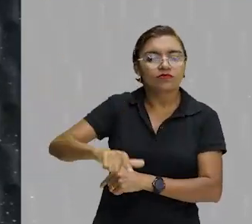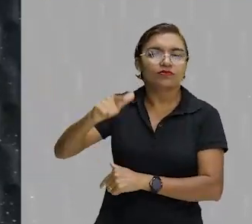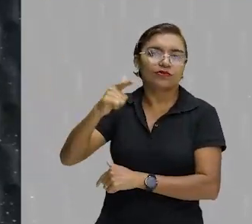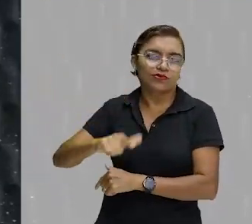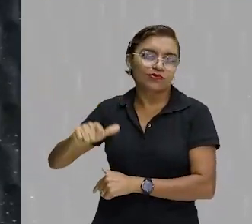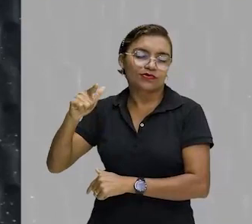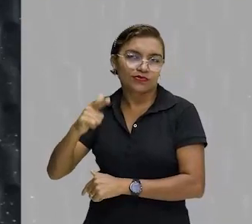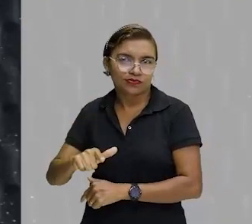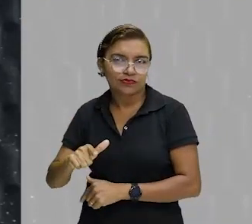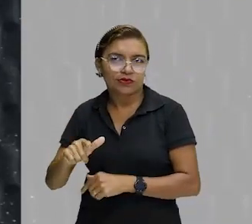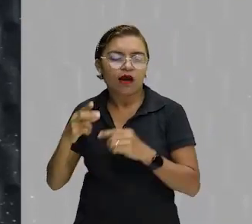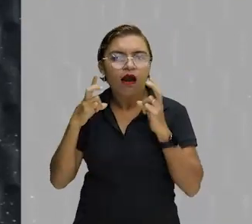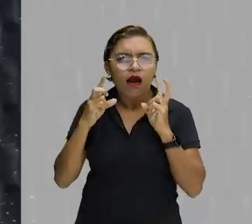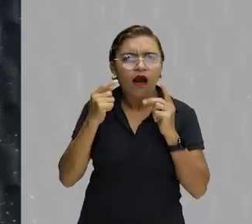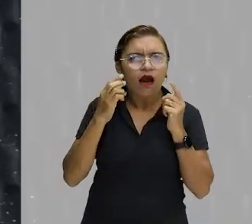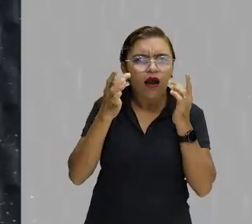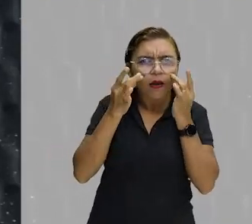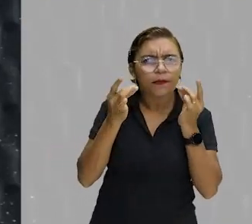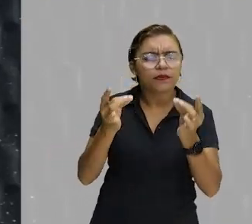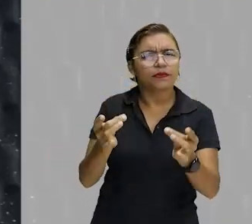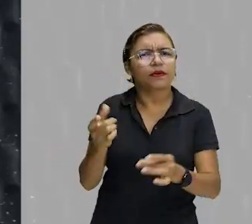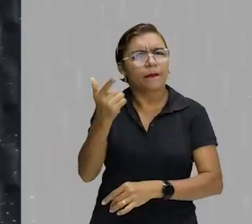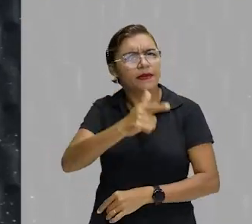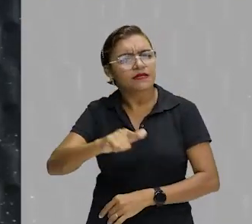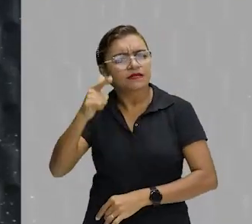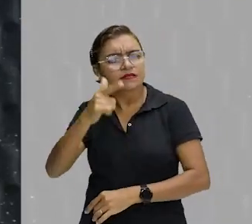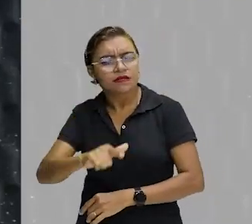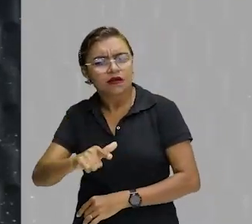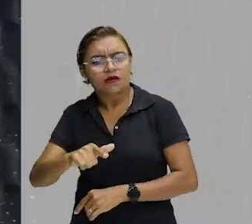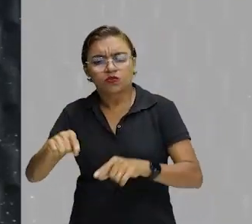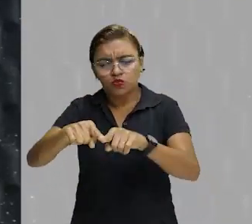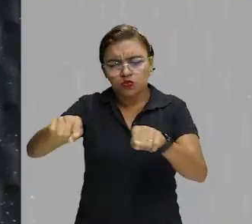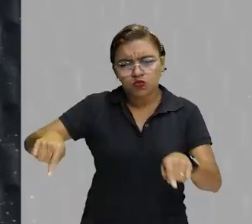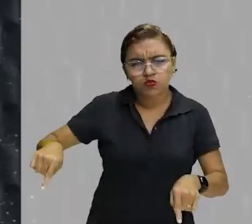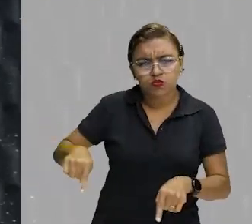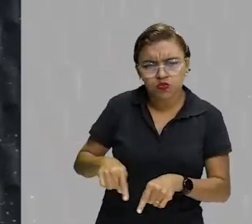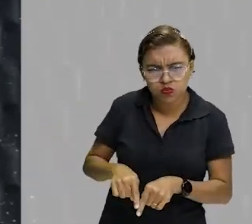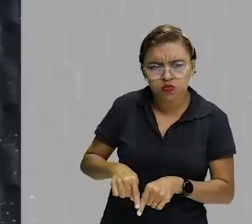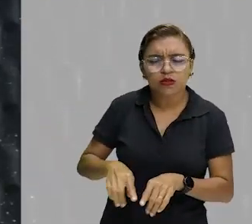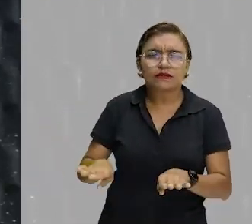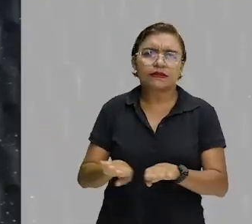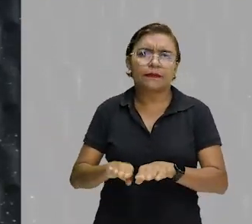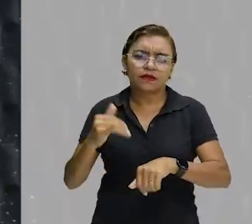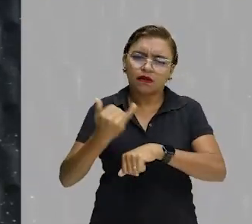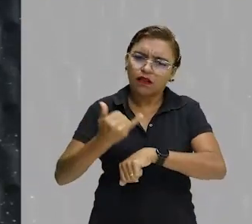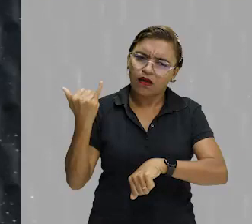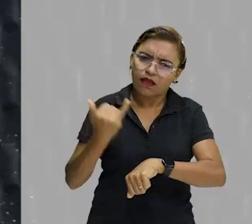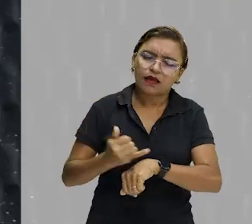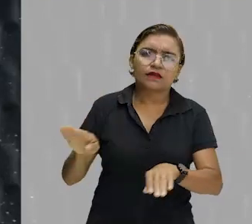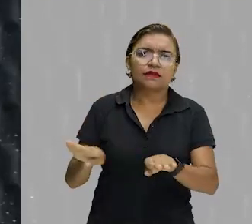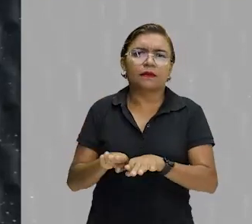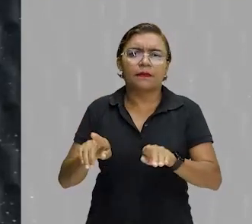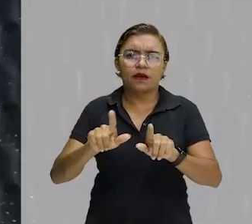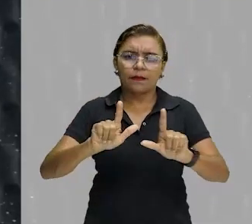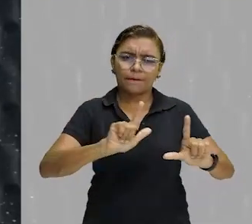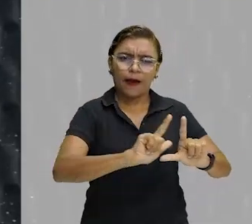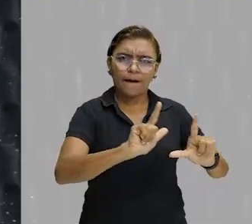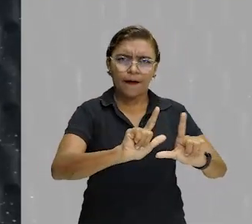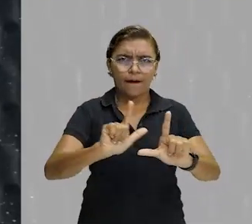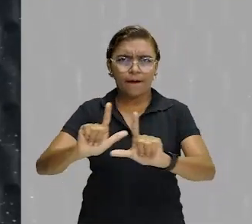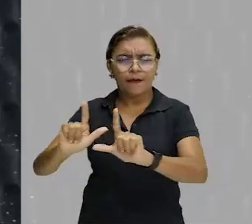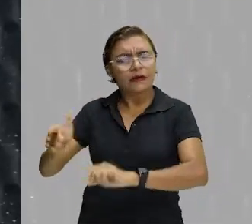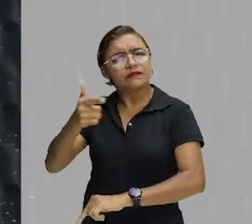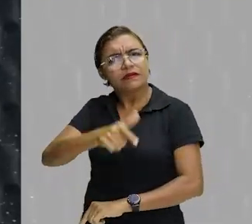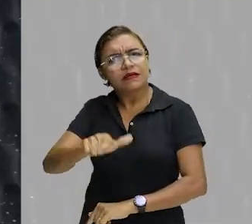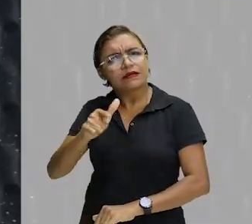das janelas, a repetição das sacadas, a repetição dos gradis, a repetição dos azulejos, entre outras coisas. Espera